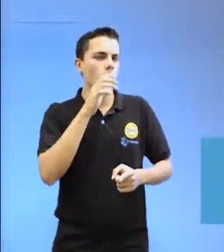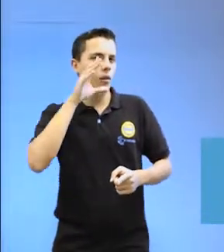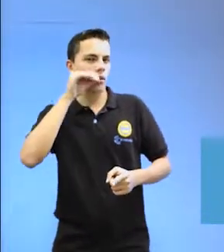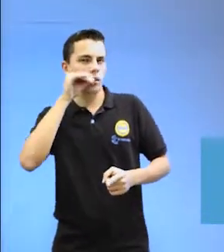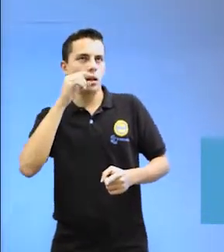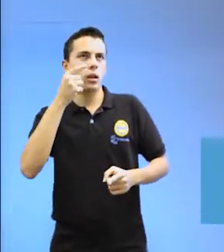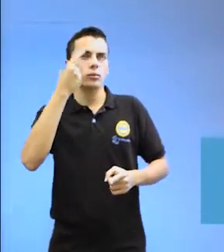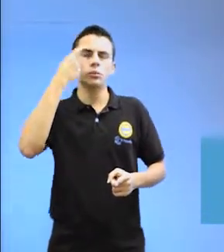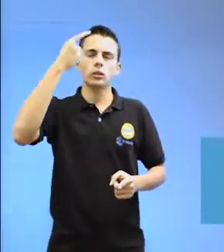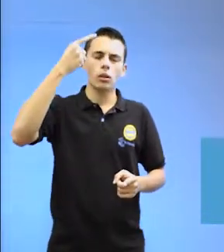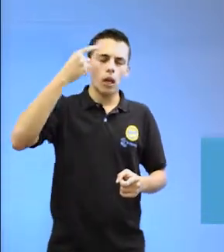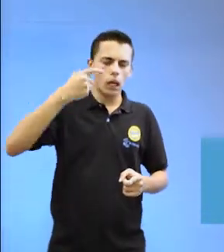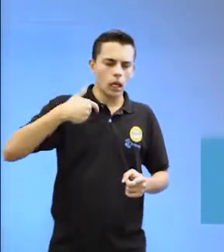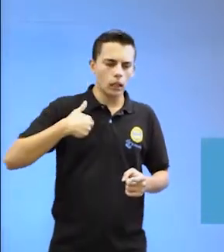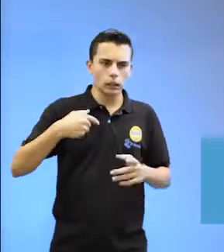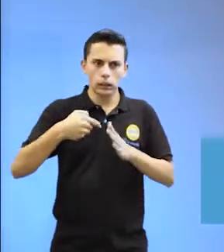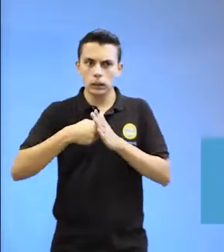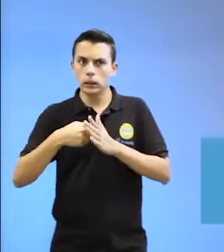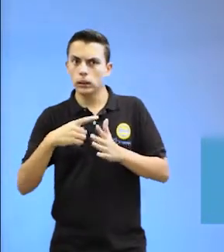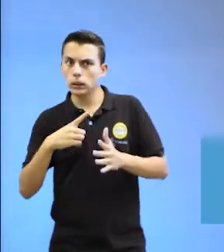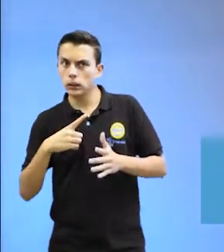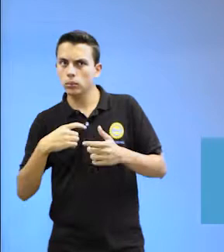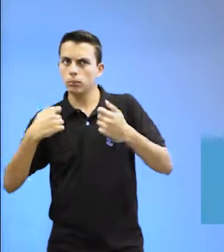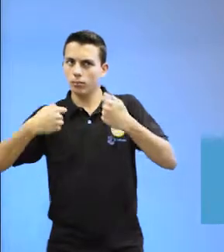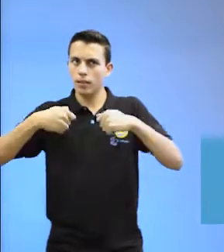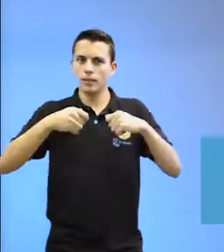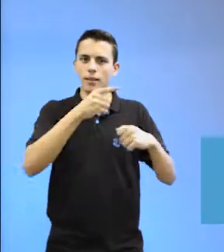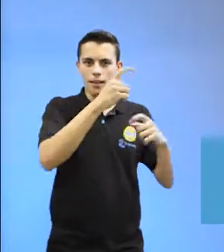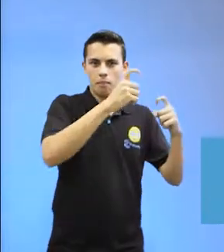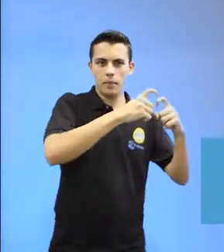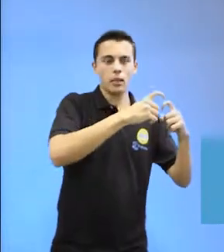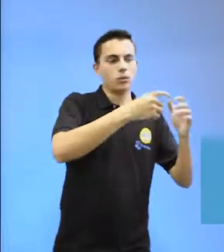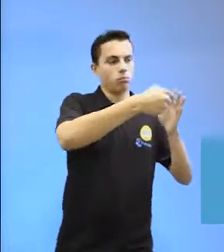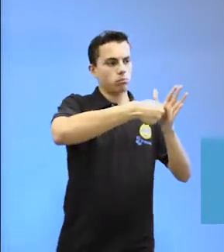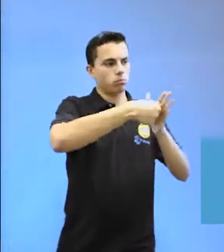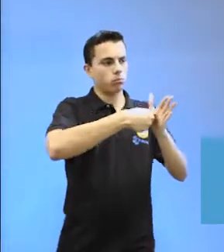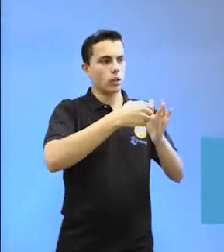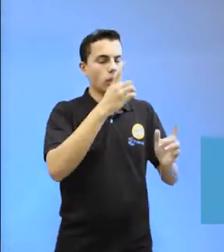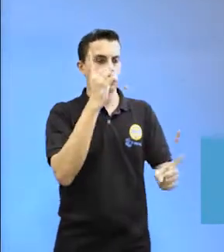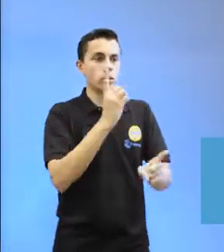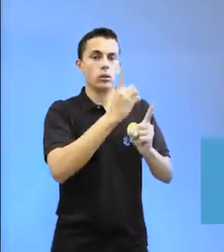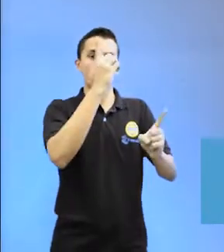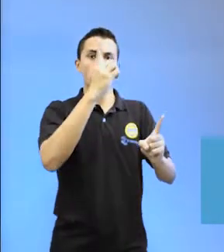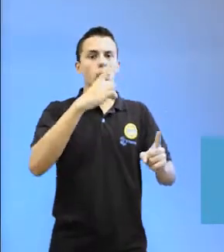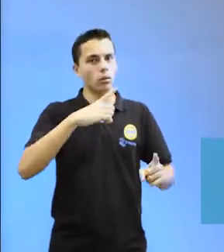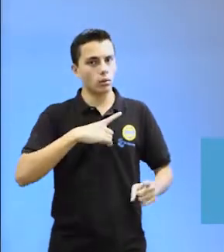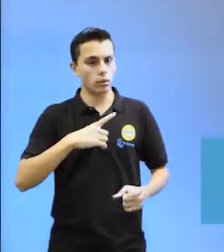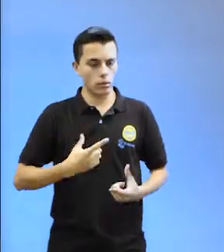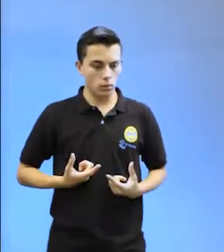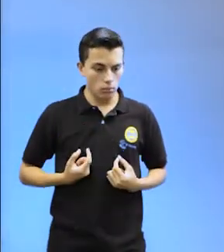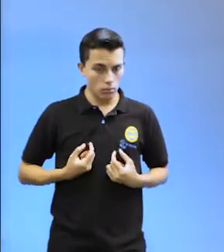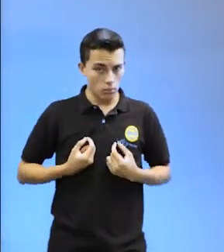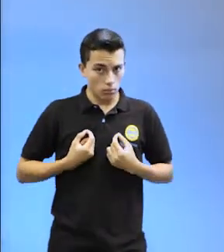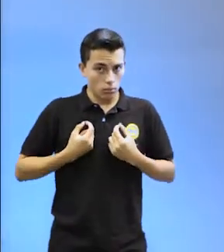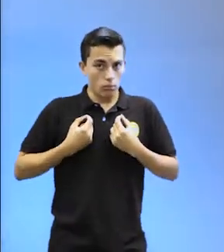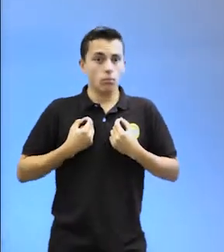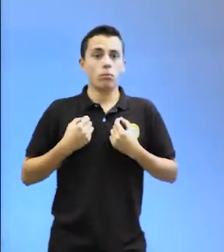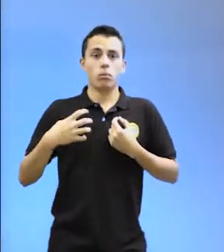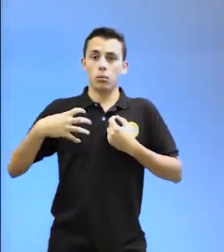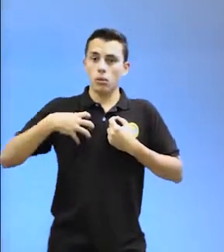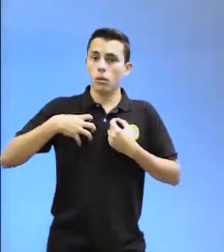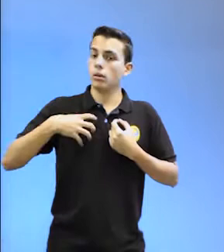ficou encafifada e marcou uma consulta médica. E aí ela descobriu que estava um nódulo no início, né?